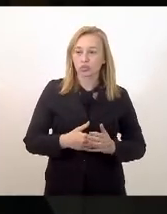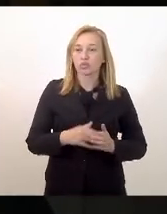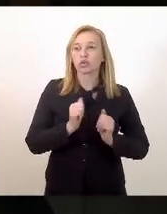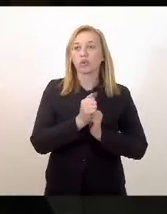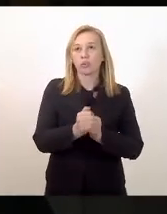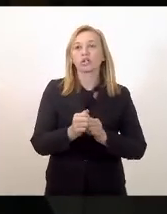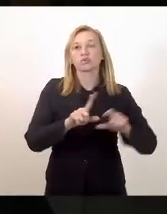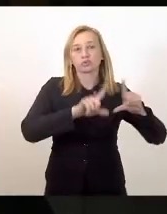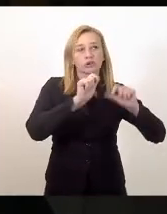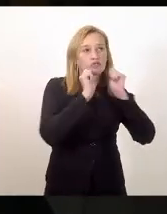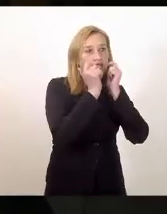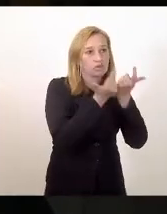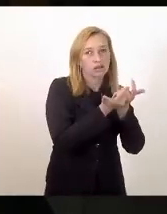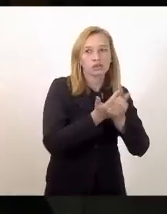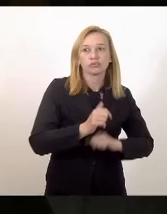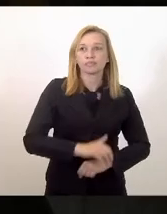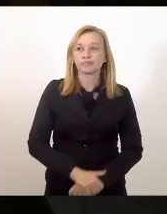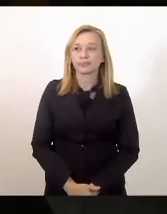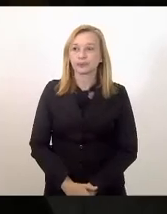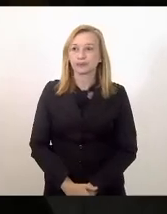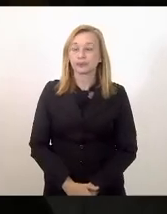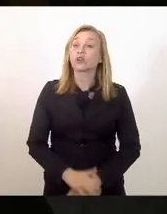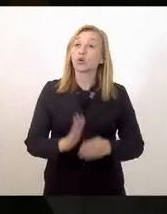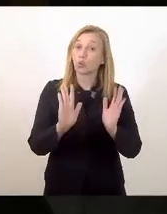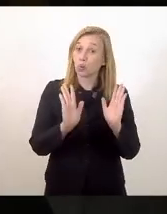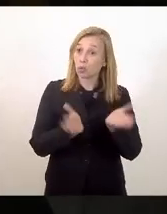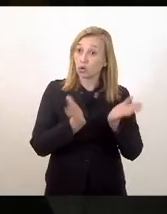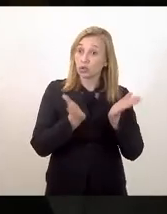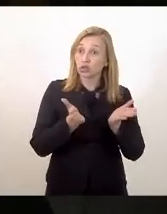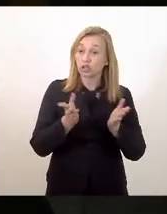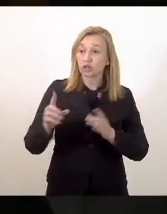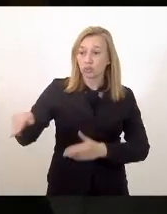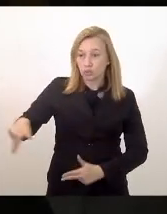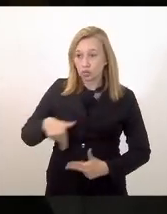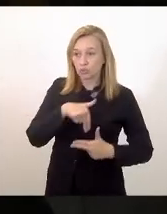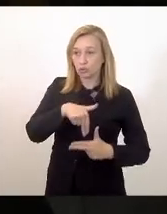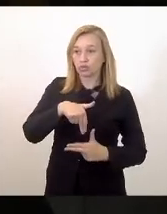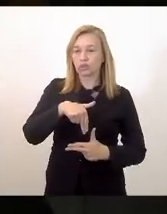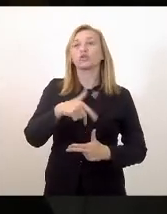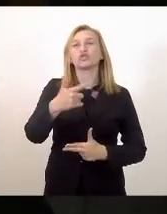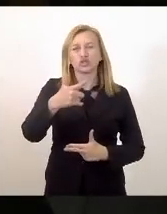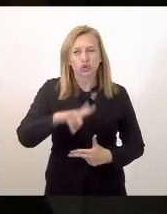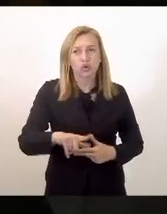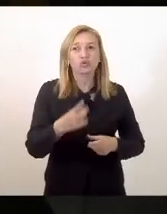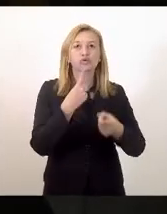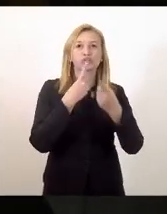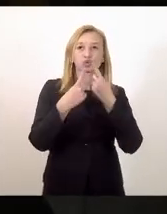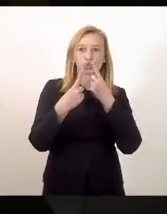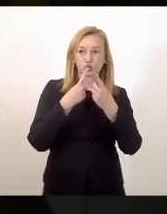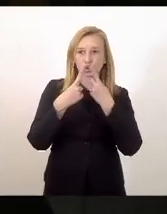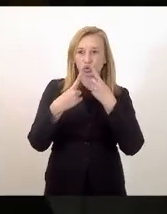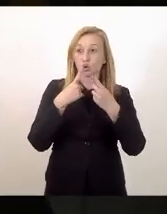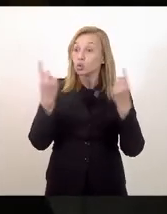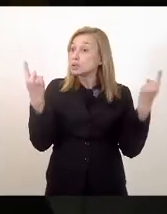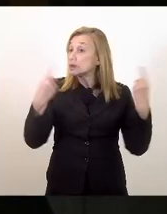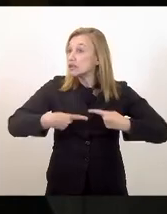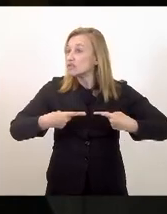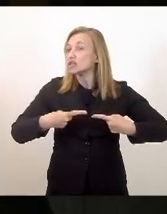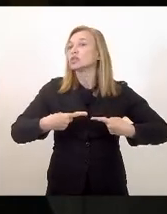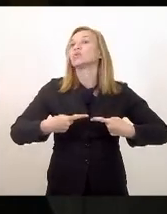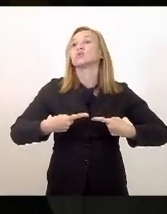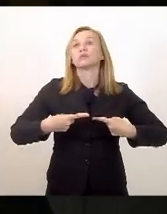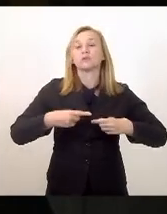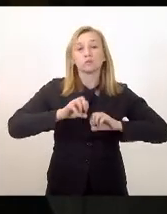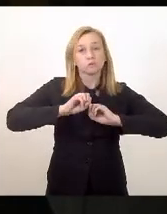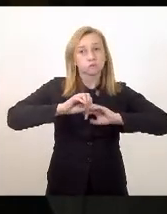acompanham da TV Alerj. Hoje eu venho à tribuna, mais uma vez, debater os desafios que a